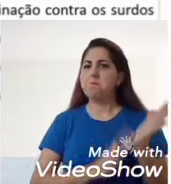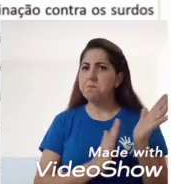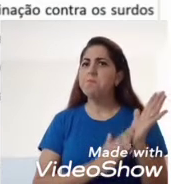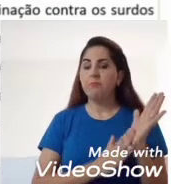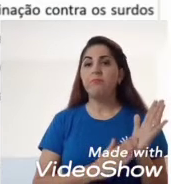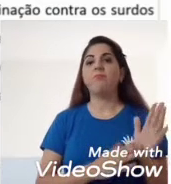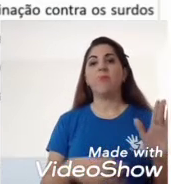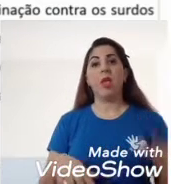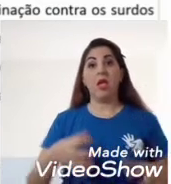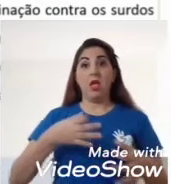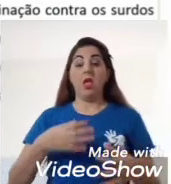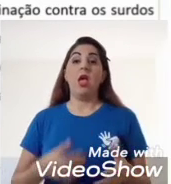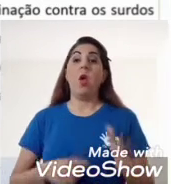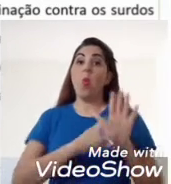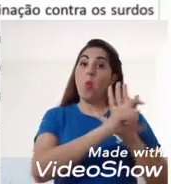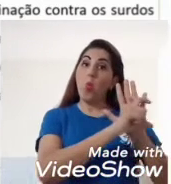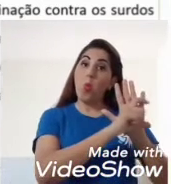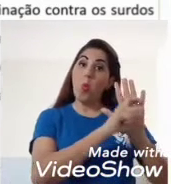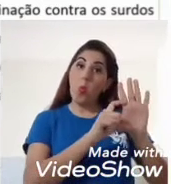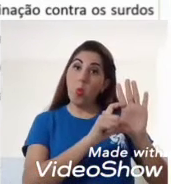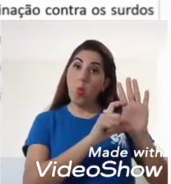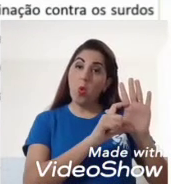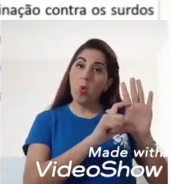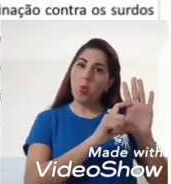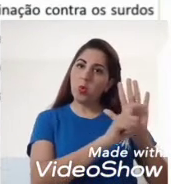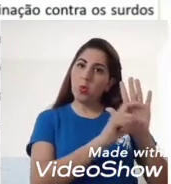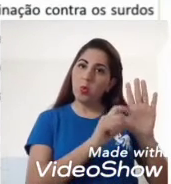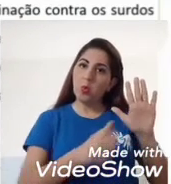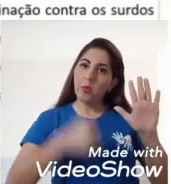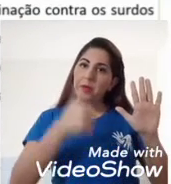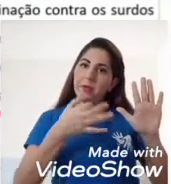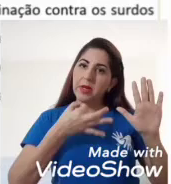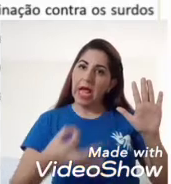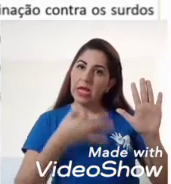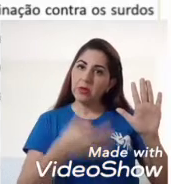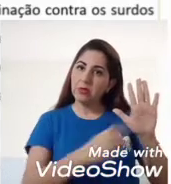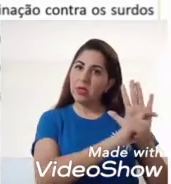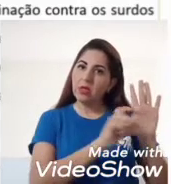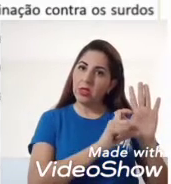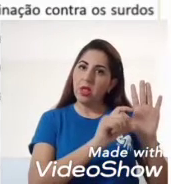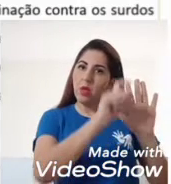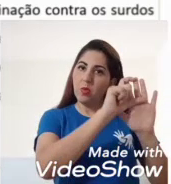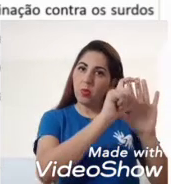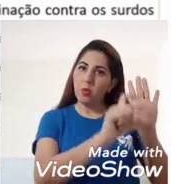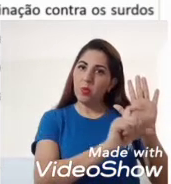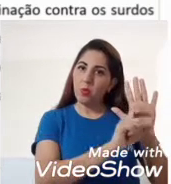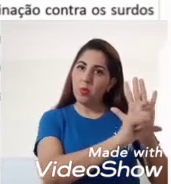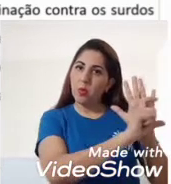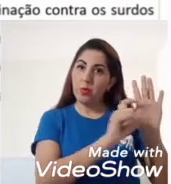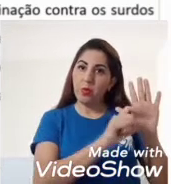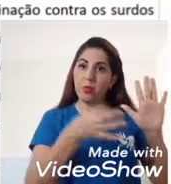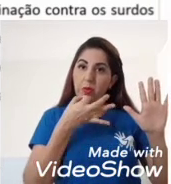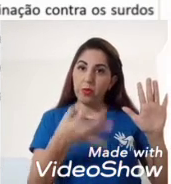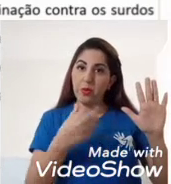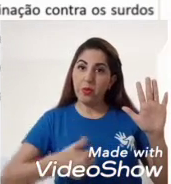Aqui o argumento, o parágrafo de desenvolvimento dela, o primeiro argumento. E aí eu destaquei aqui as